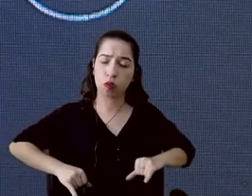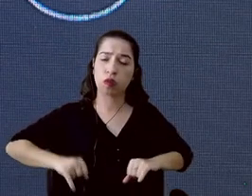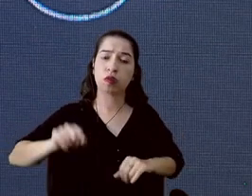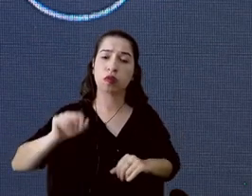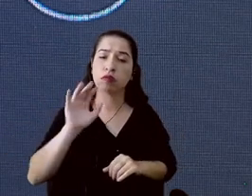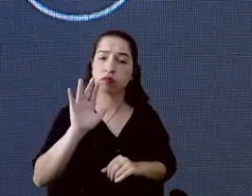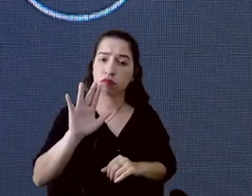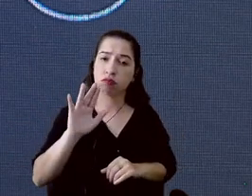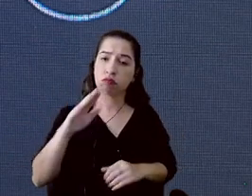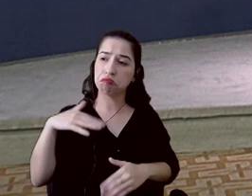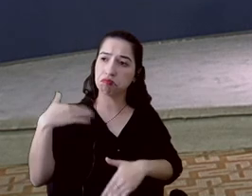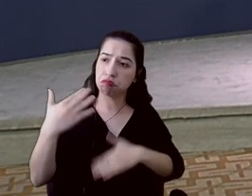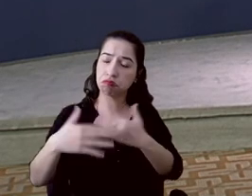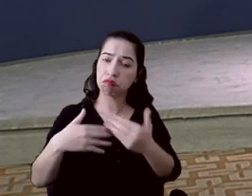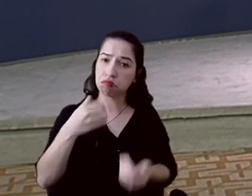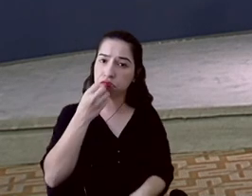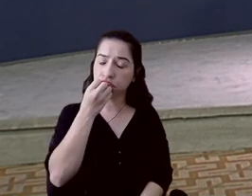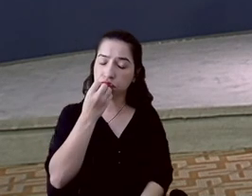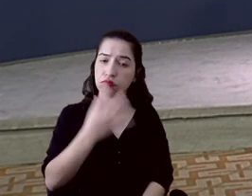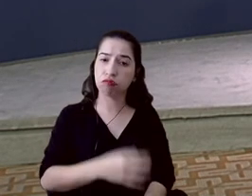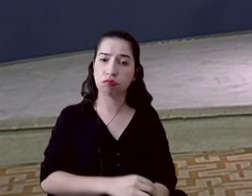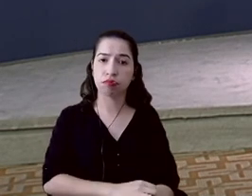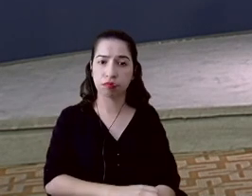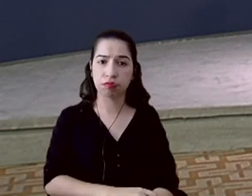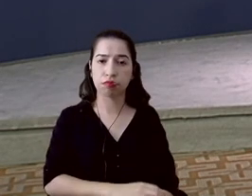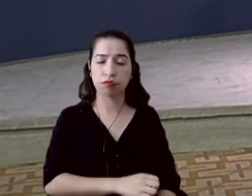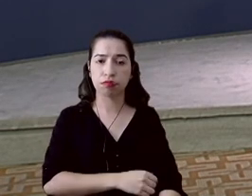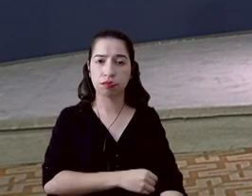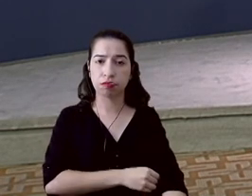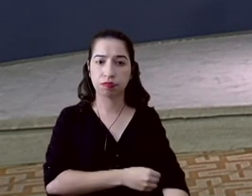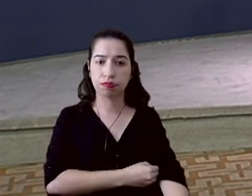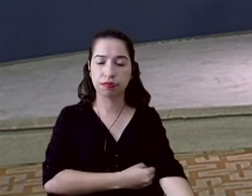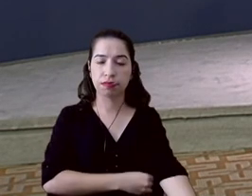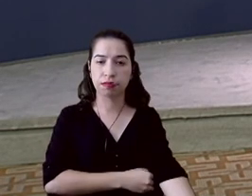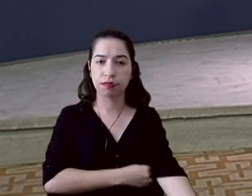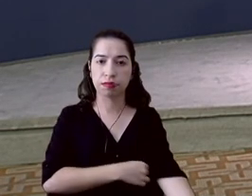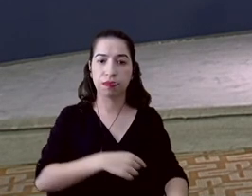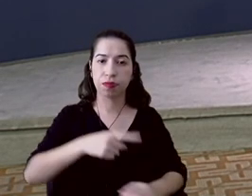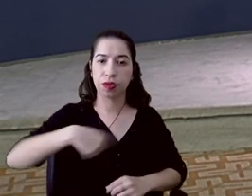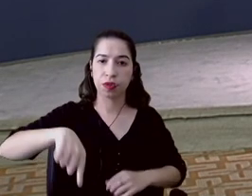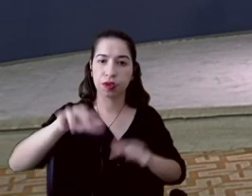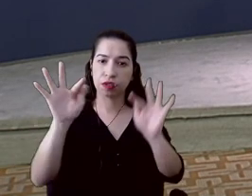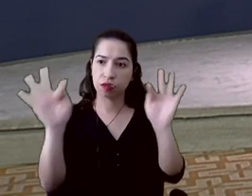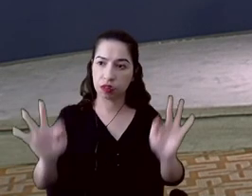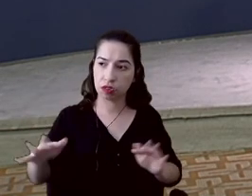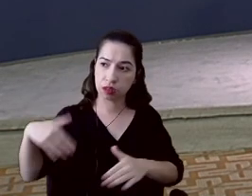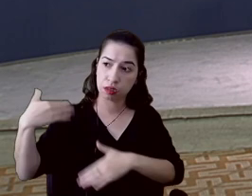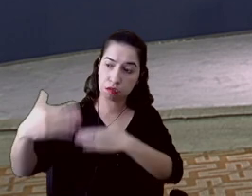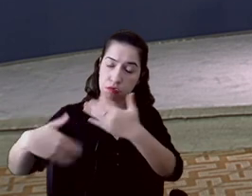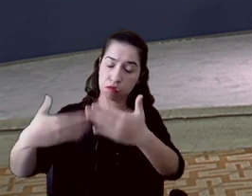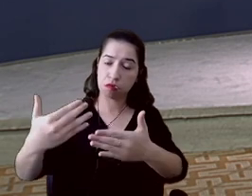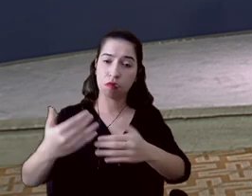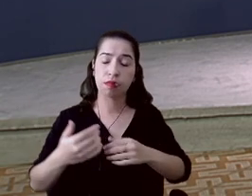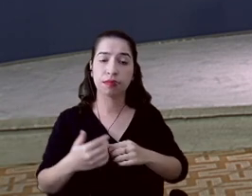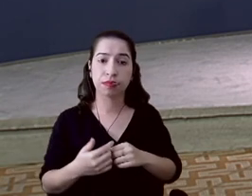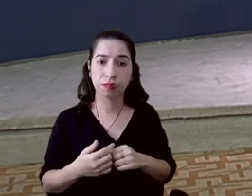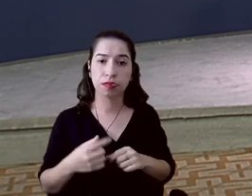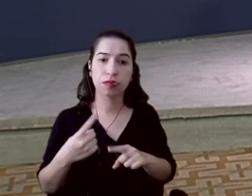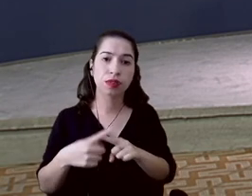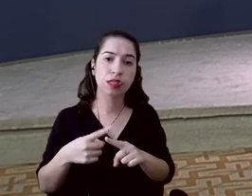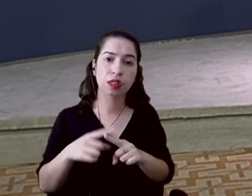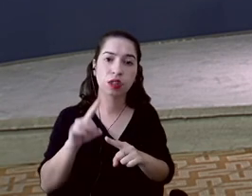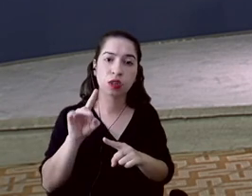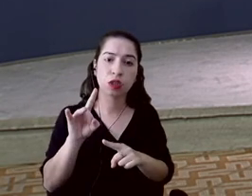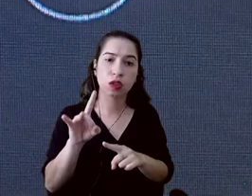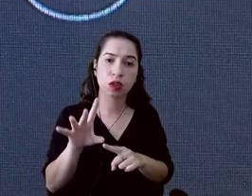valeu a pena estamos contentes com os dobramentos desde então porque assim não foi simplesmente uma redução